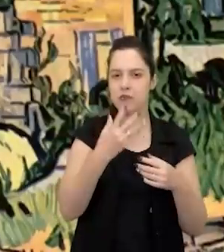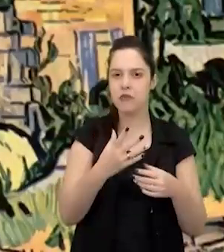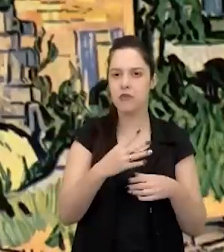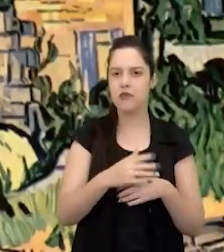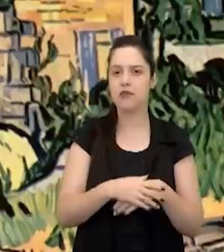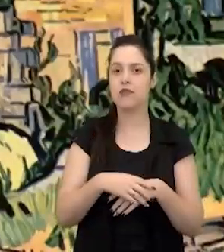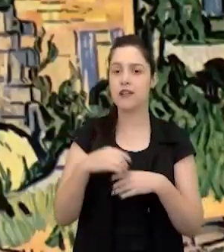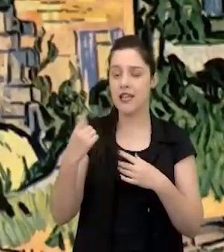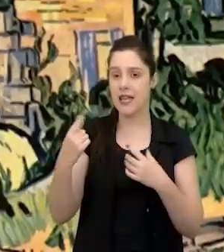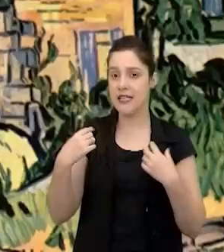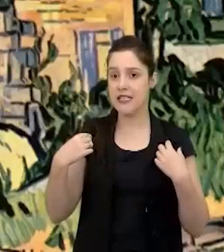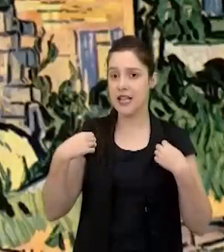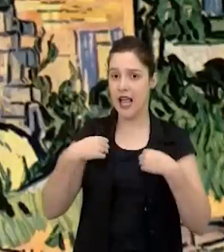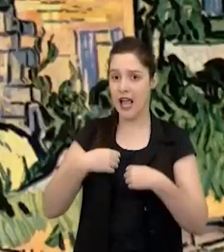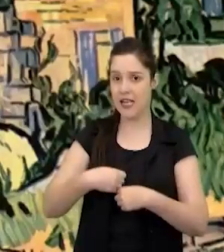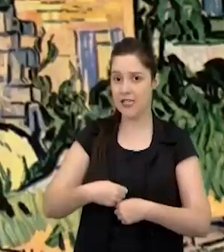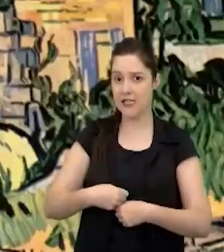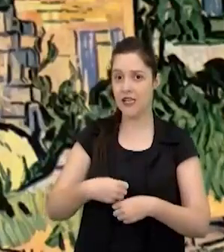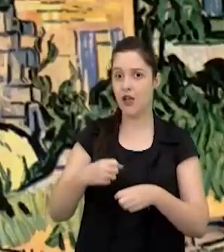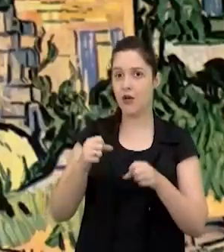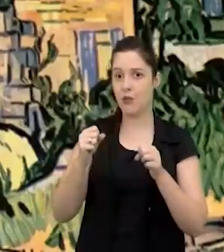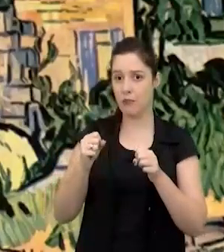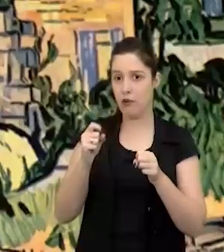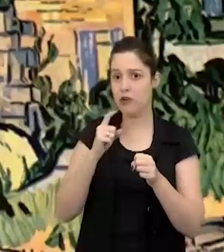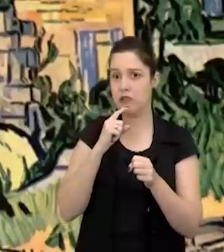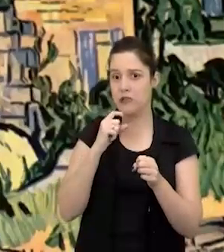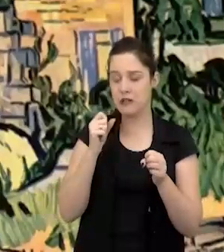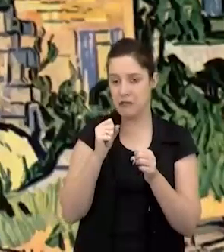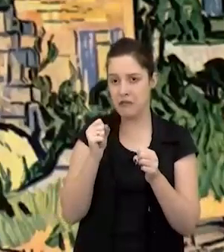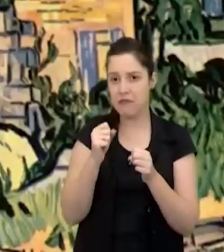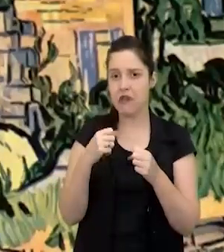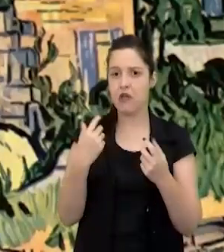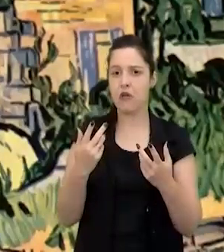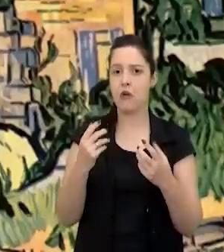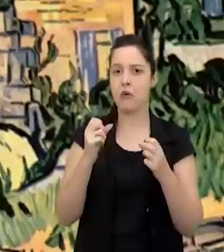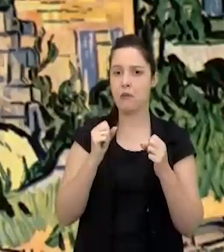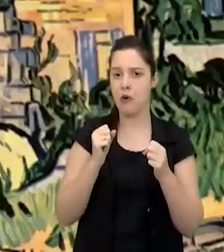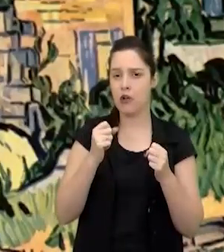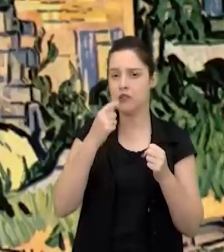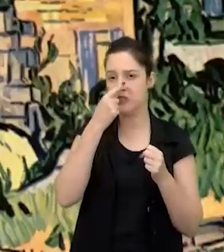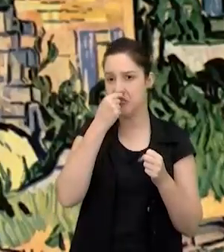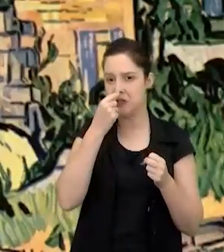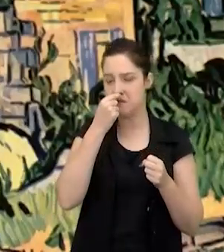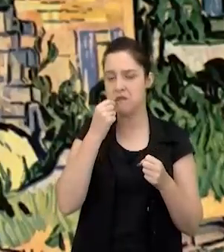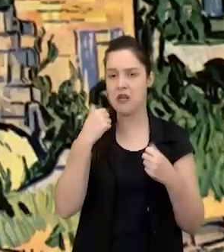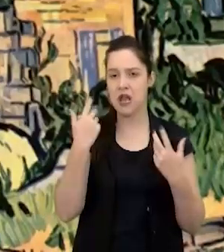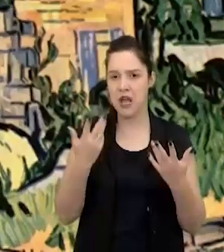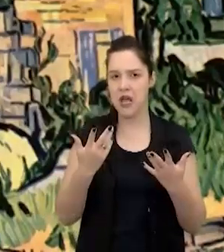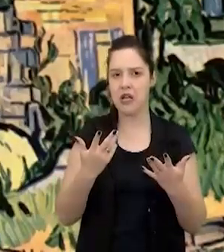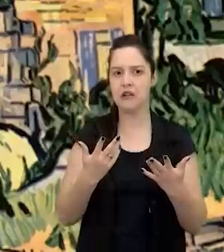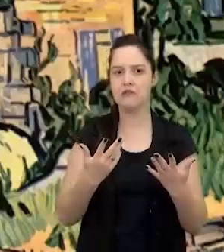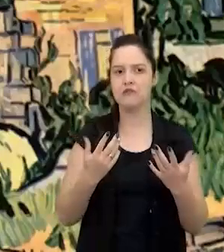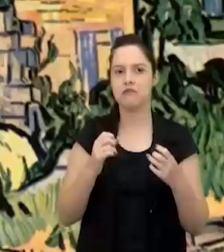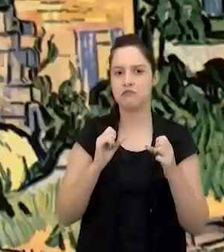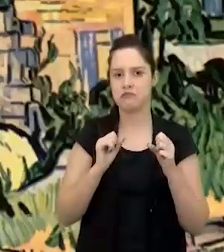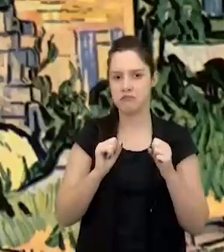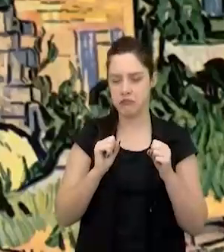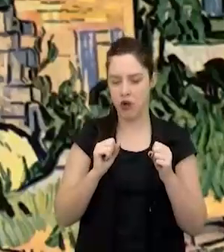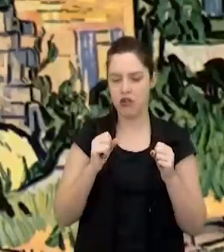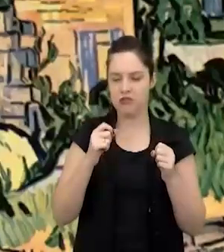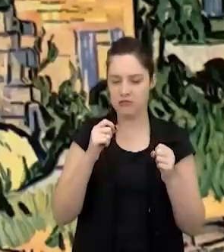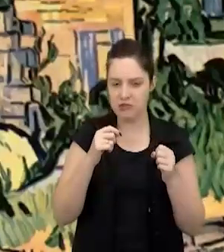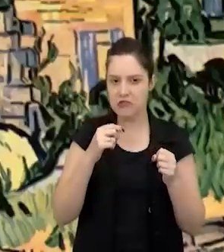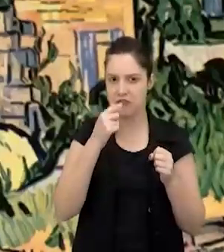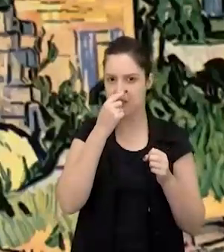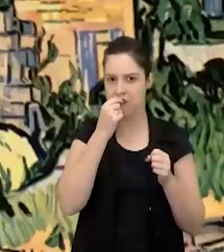ele de casaco e você falou do frio, pode ser, né? Ficou resfriado, espirrou, né? E o vermelho, tal, então, segurando o espirro.